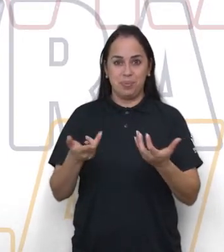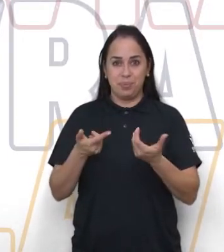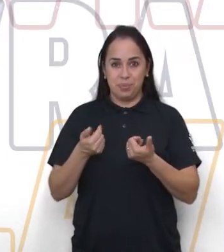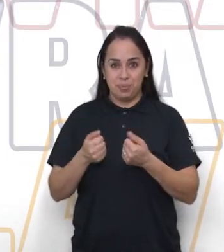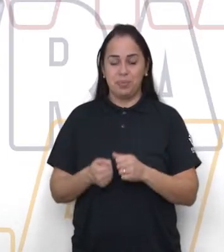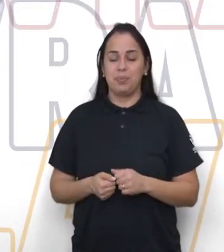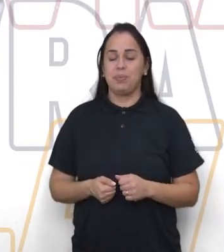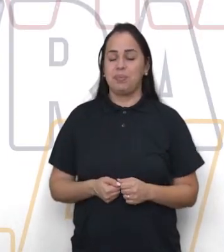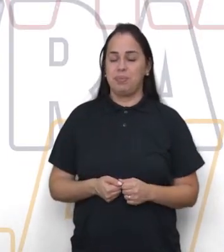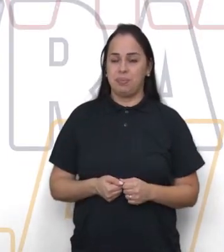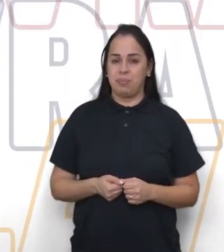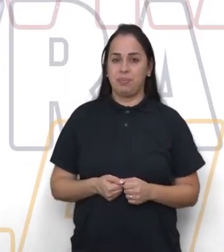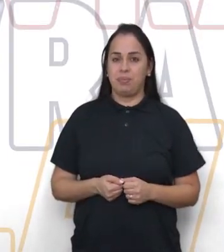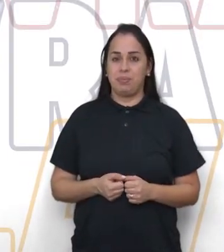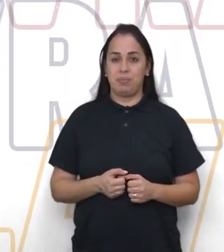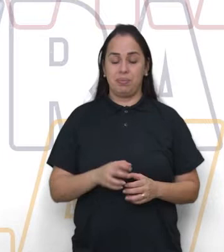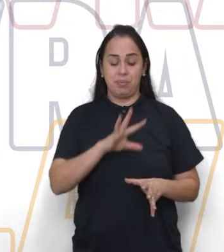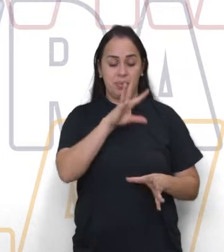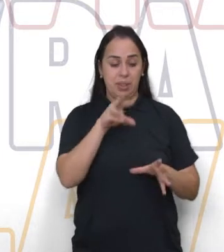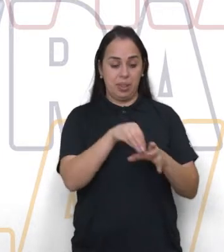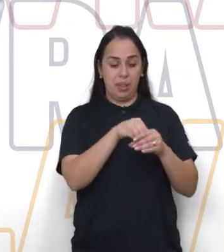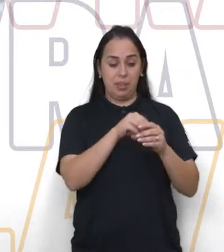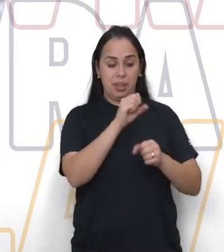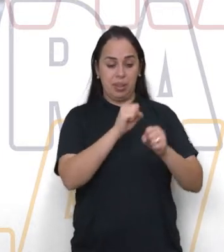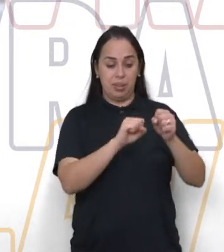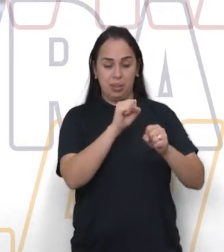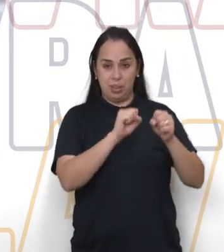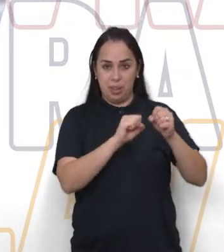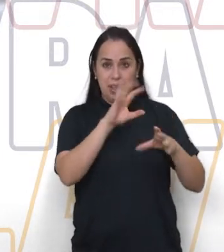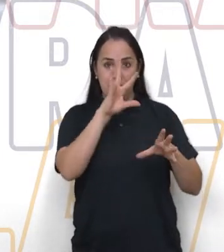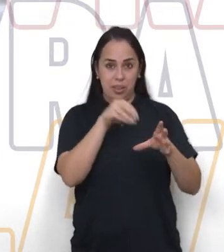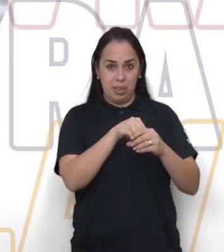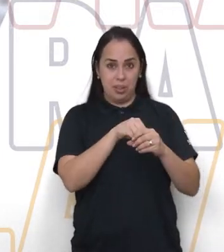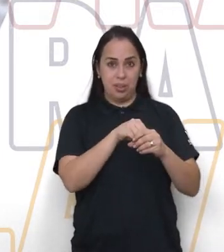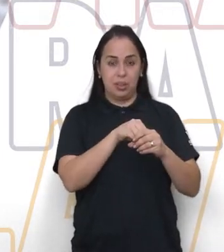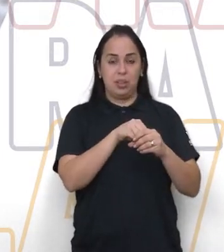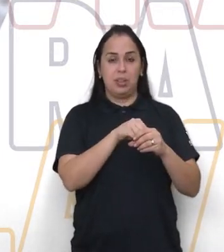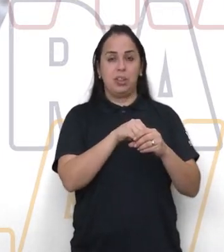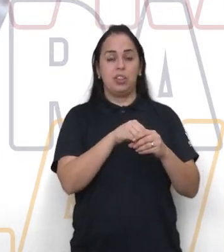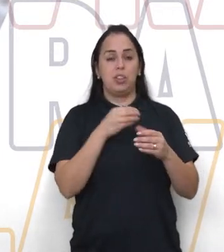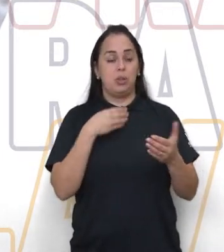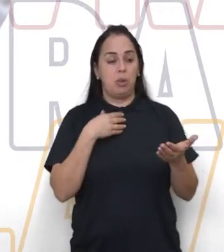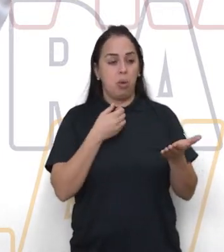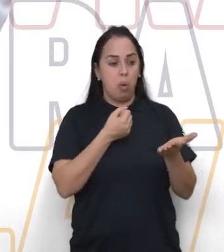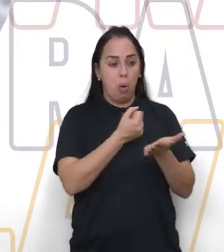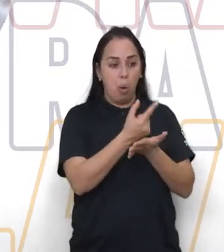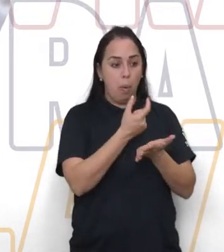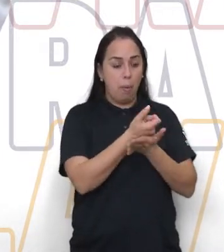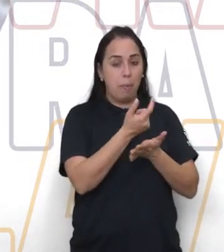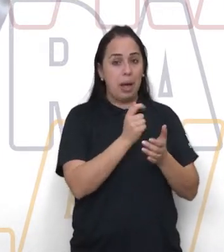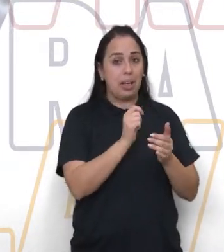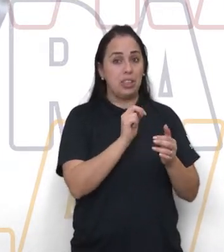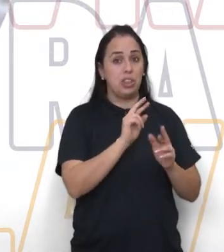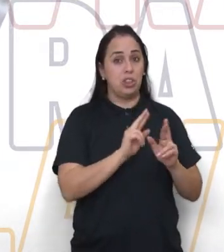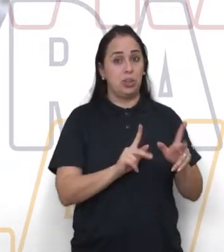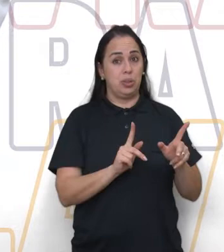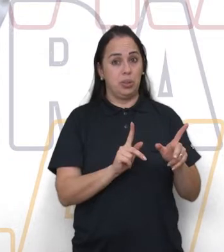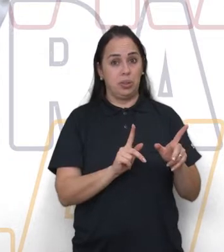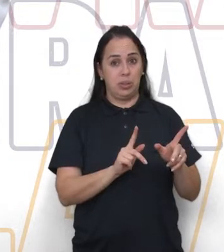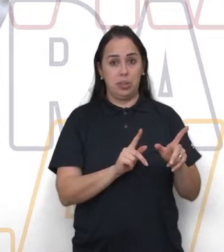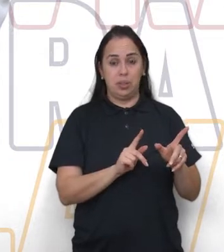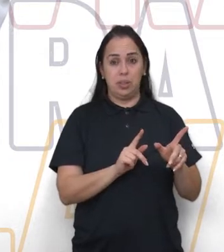né a gente na indústria 4.0 a gente muda o modelo de comprar na